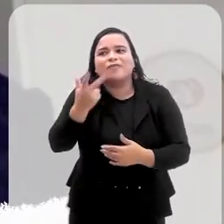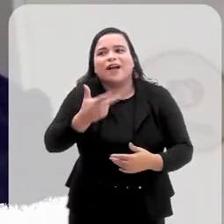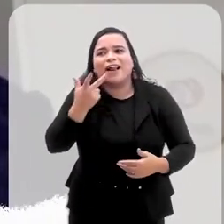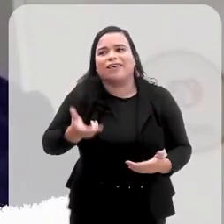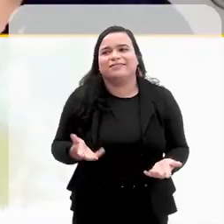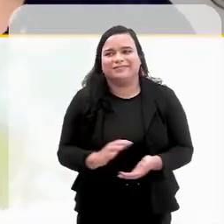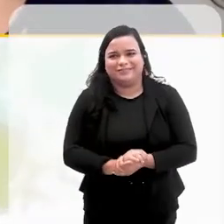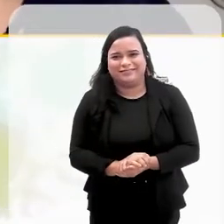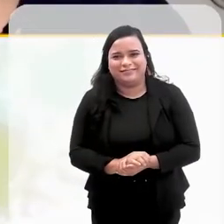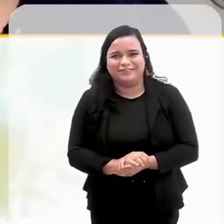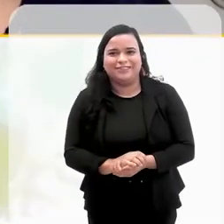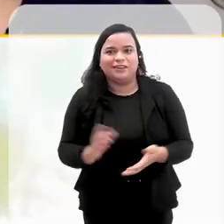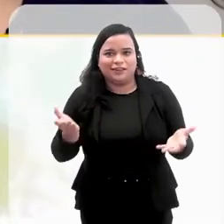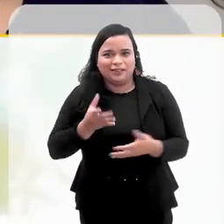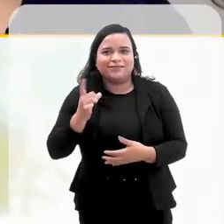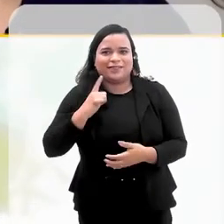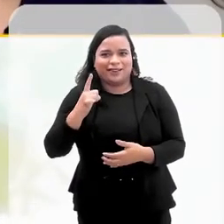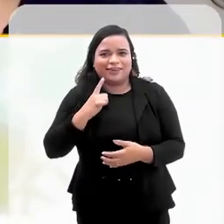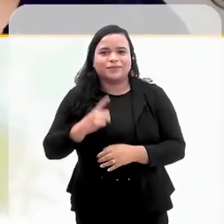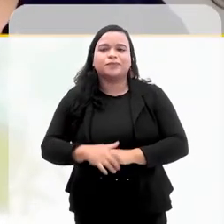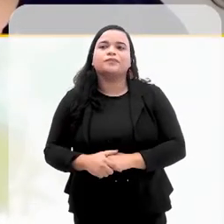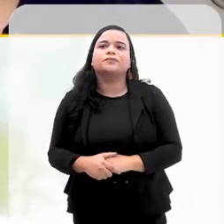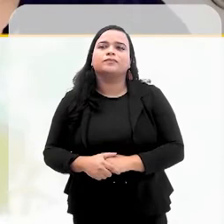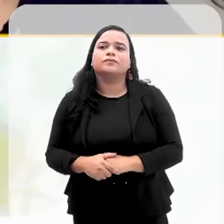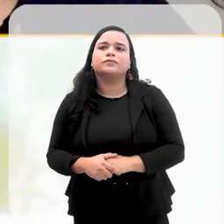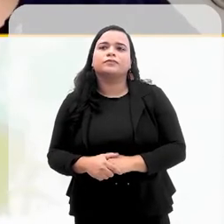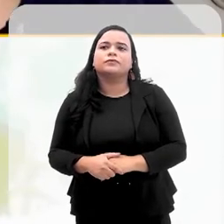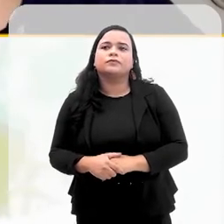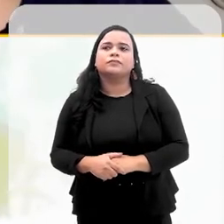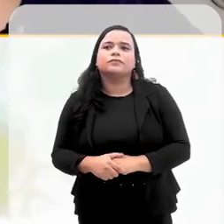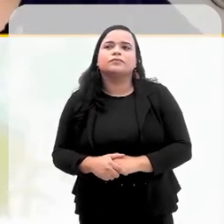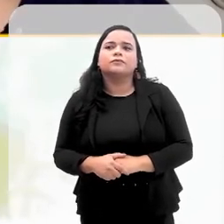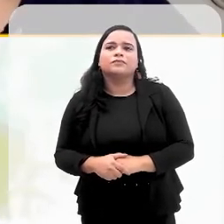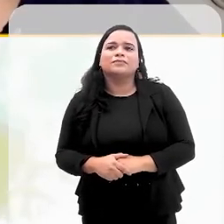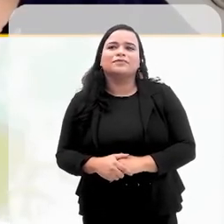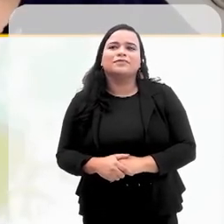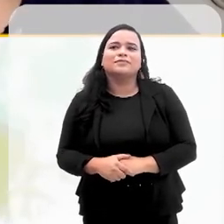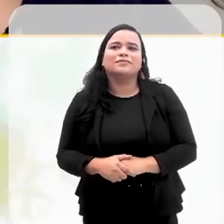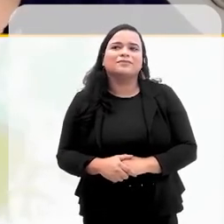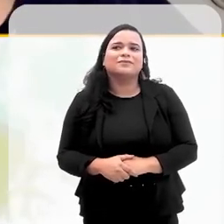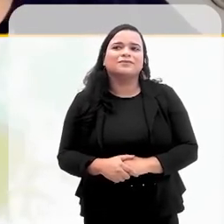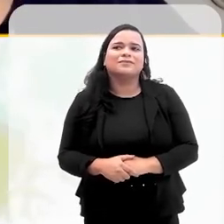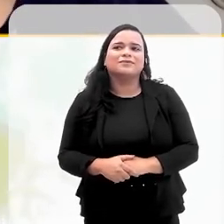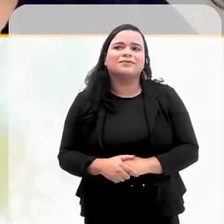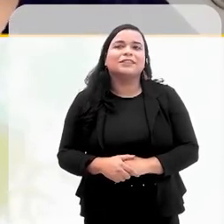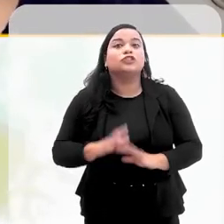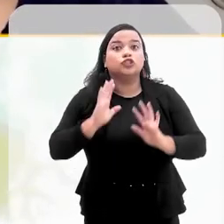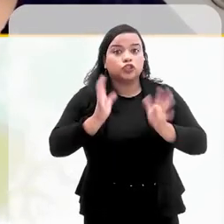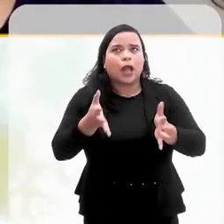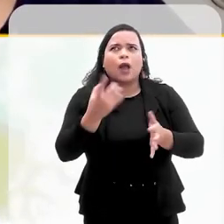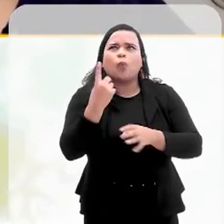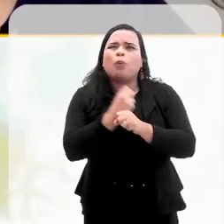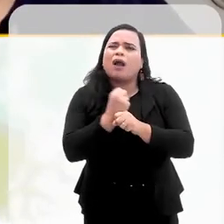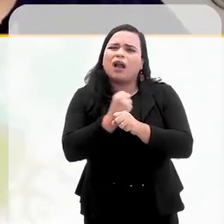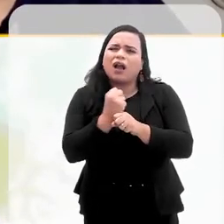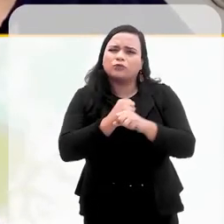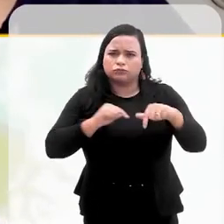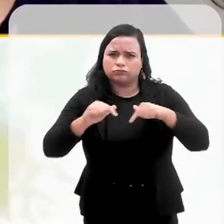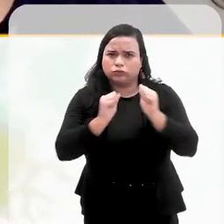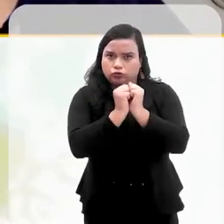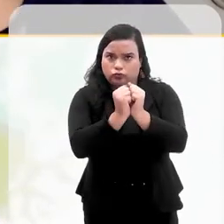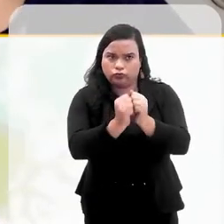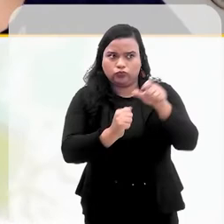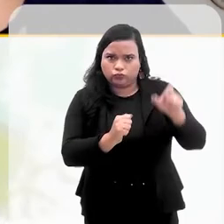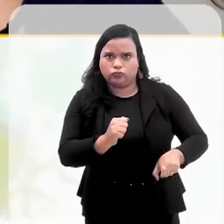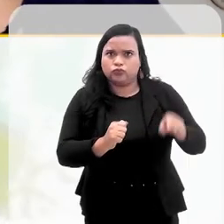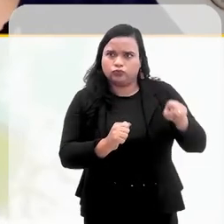essas sessões, né, que já faz um ano, vai fazer um ano que eu comecei. Esses dados ainda não foram, não estão sendo ainda analisados, mas